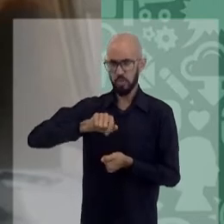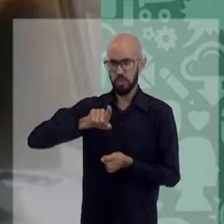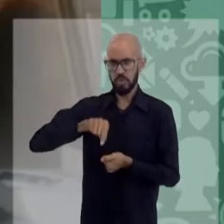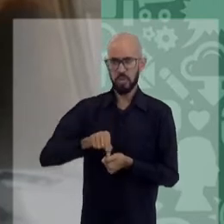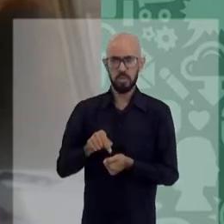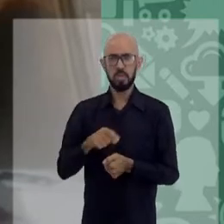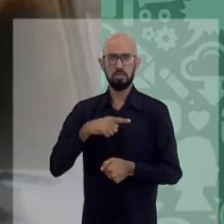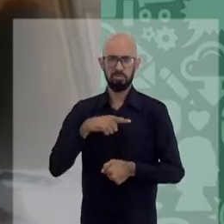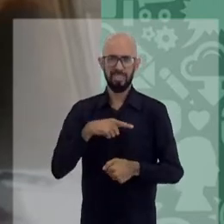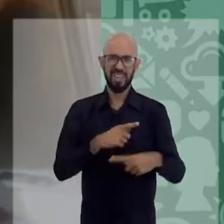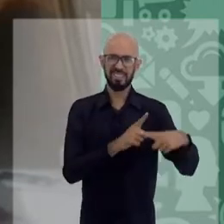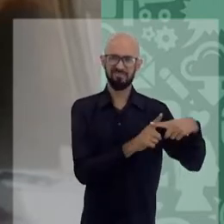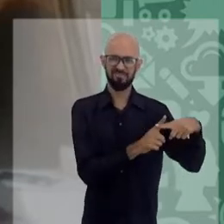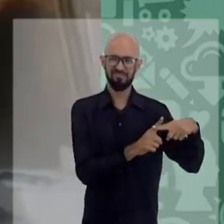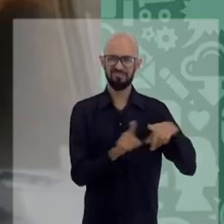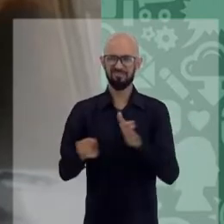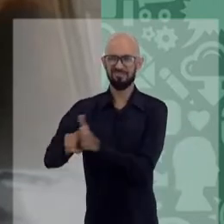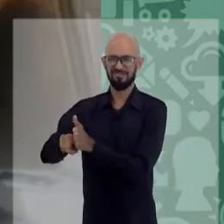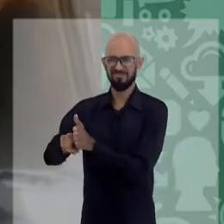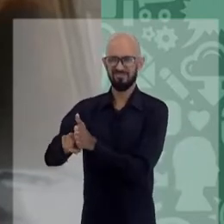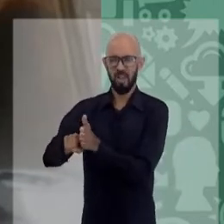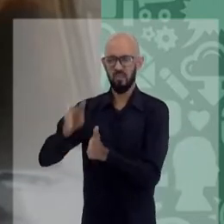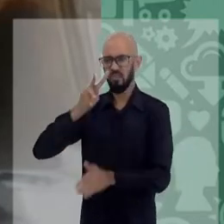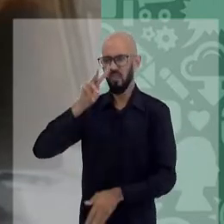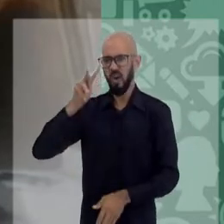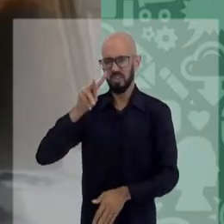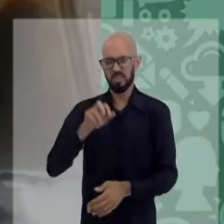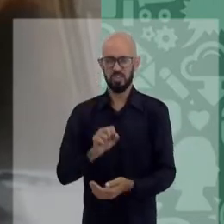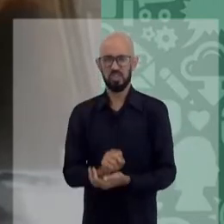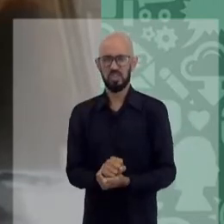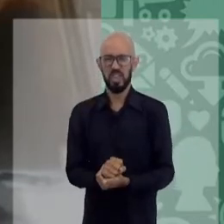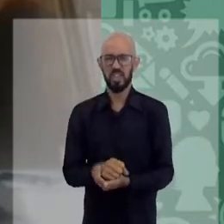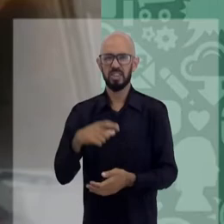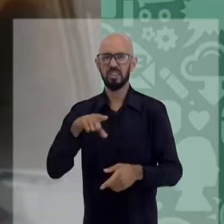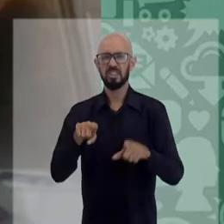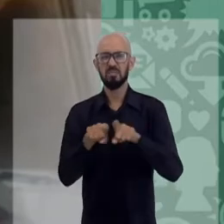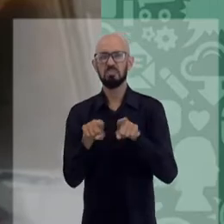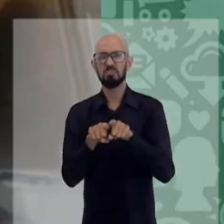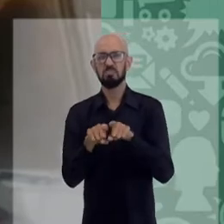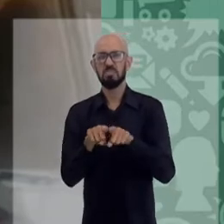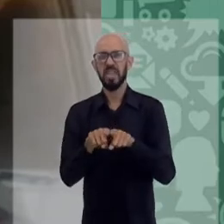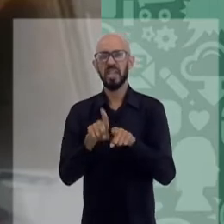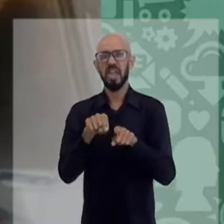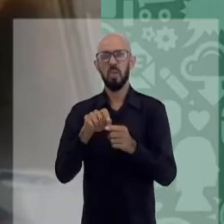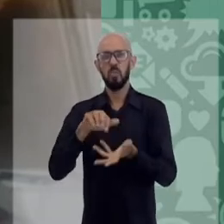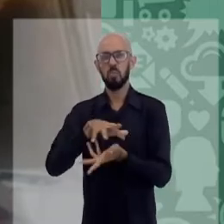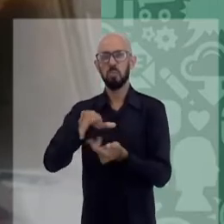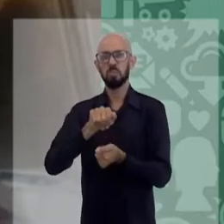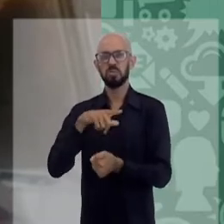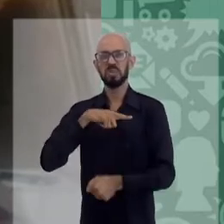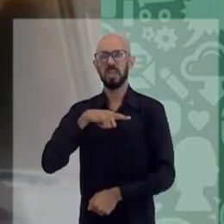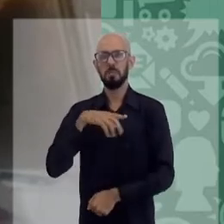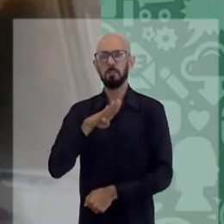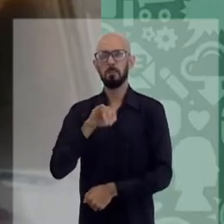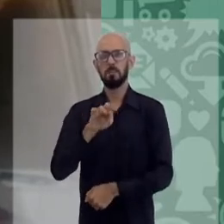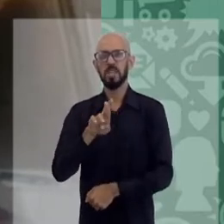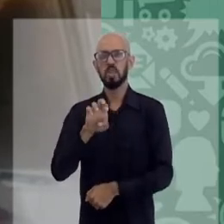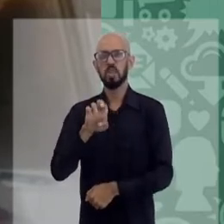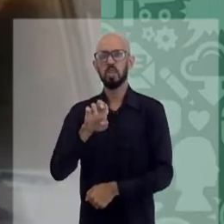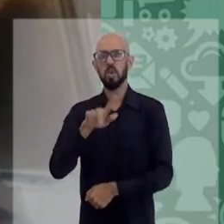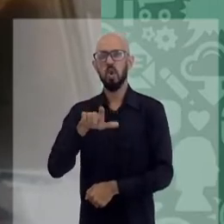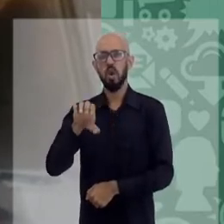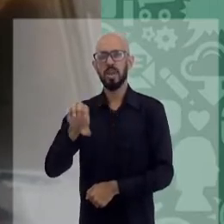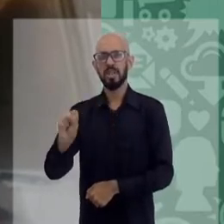eminentemente polarizado e também, né, é um mundo que tem hoje bilhões de pessoas